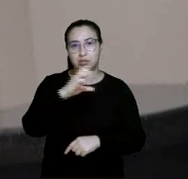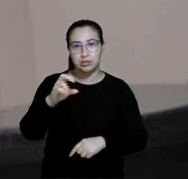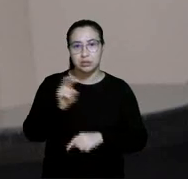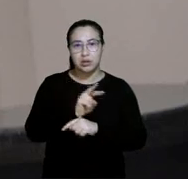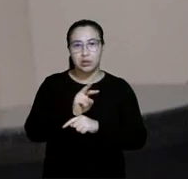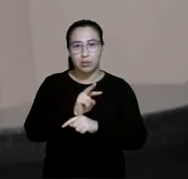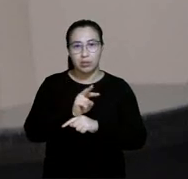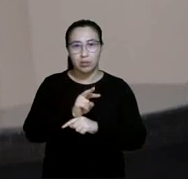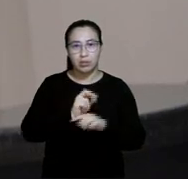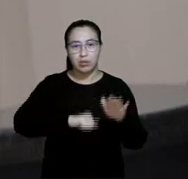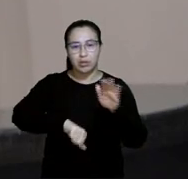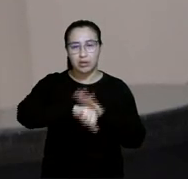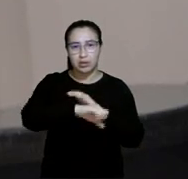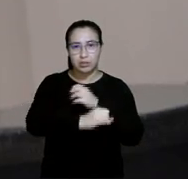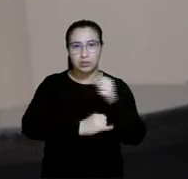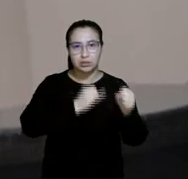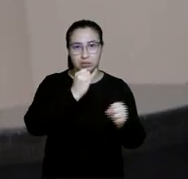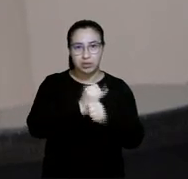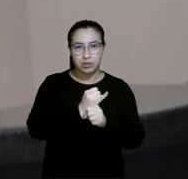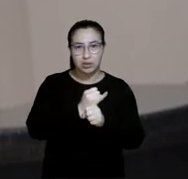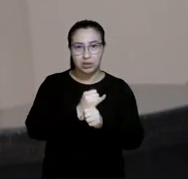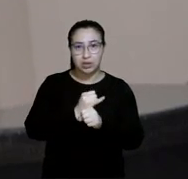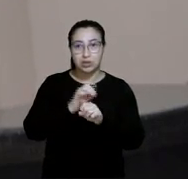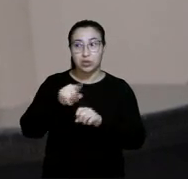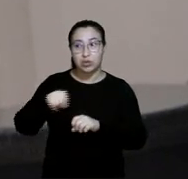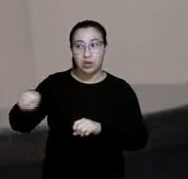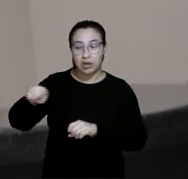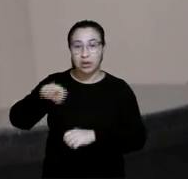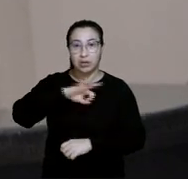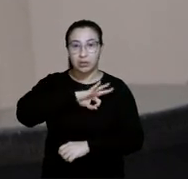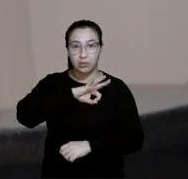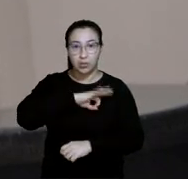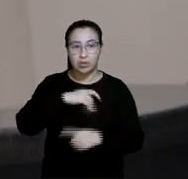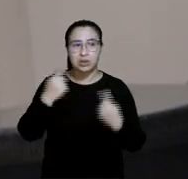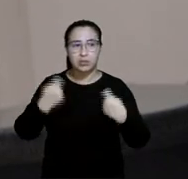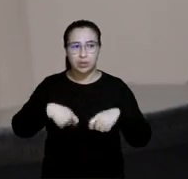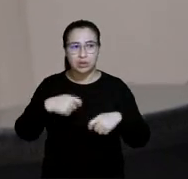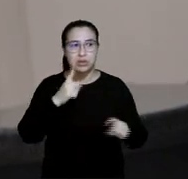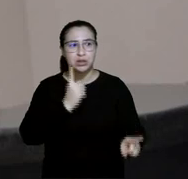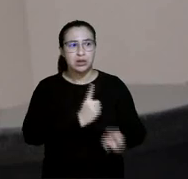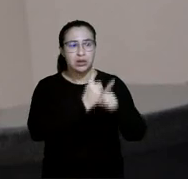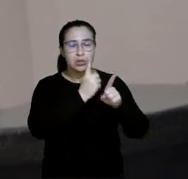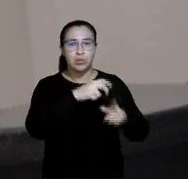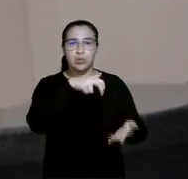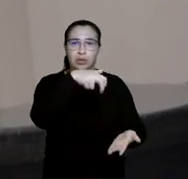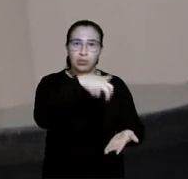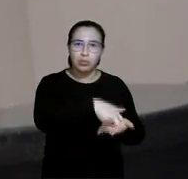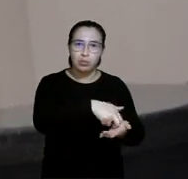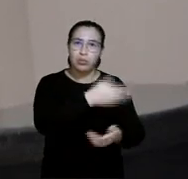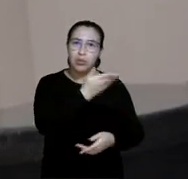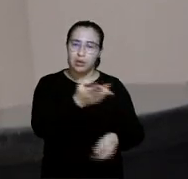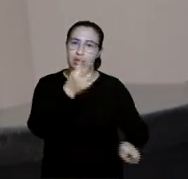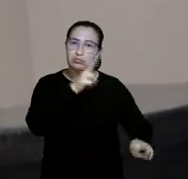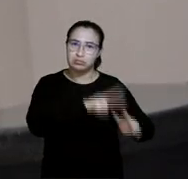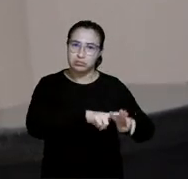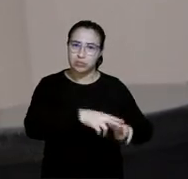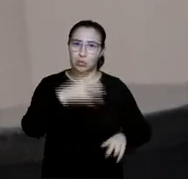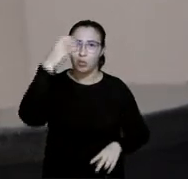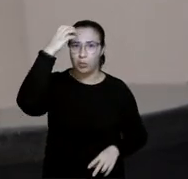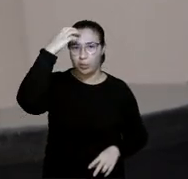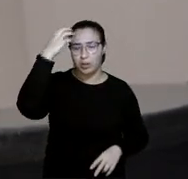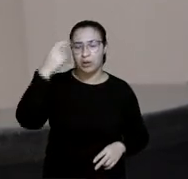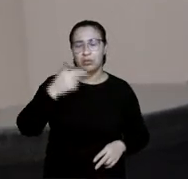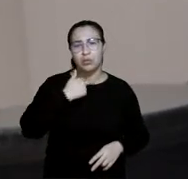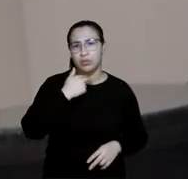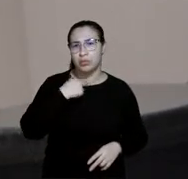tem que imediatamente coibir esse tipo de prática, punir os culpados, para que isso não seja a nossa realidade